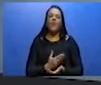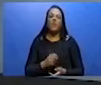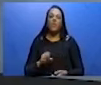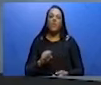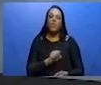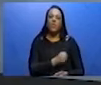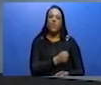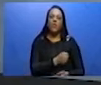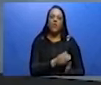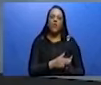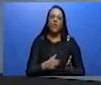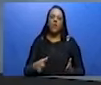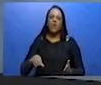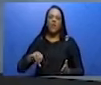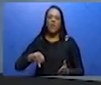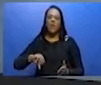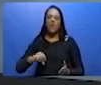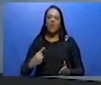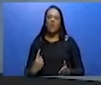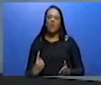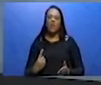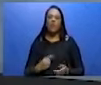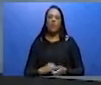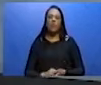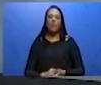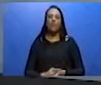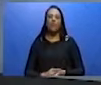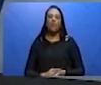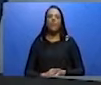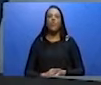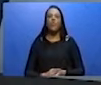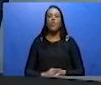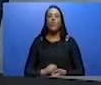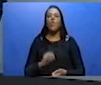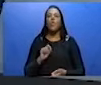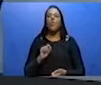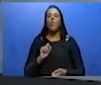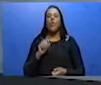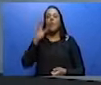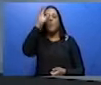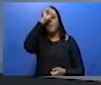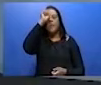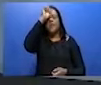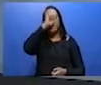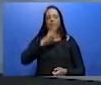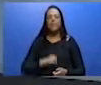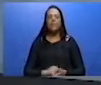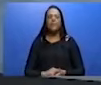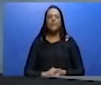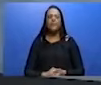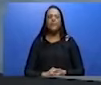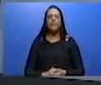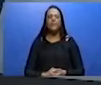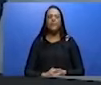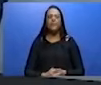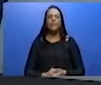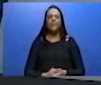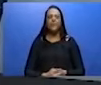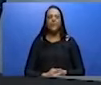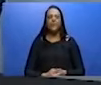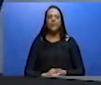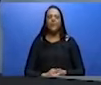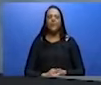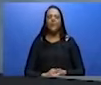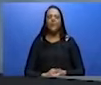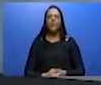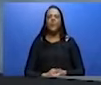até a 91. O que nós vamos fazer hoje, quarto ano? Nós vamos estudar como